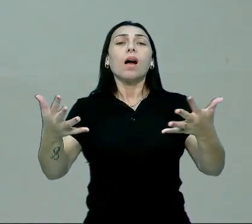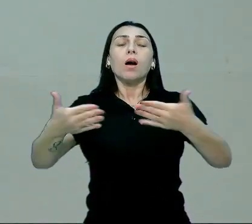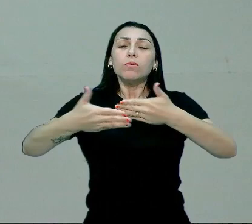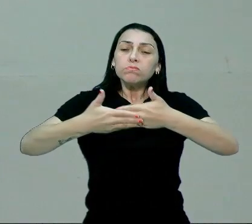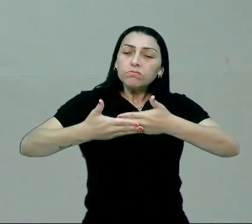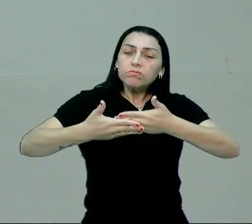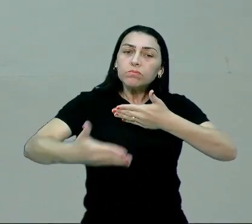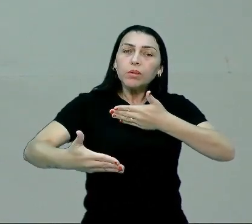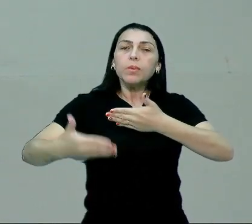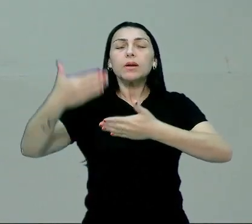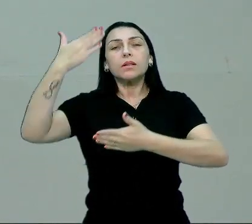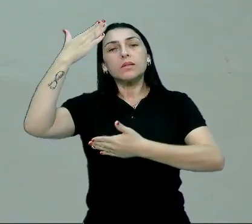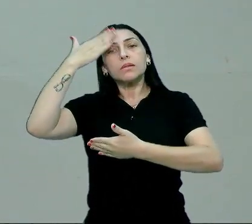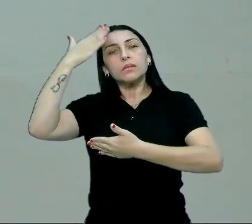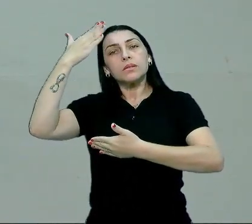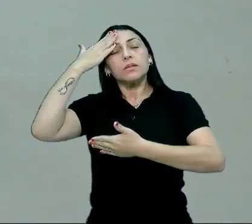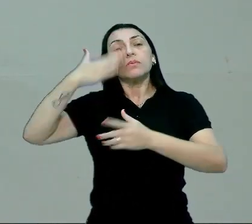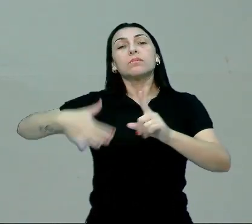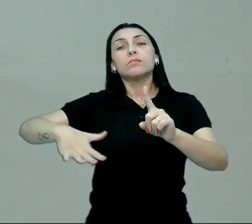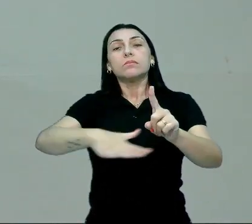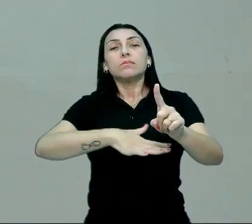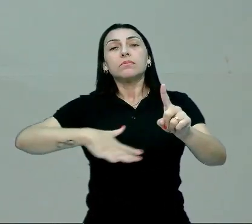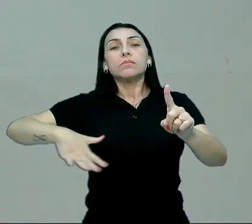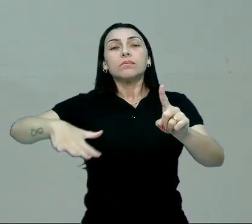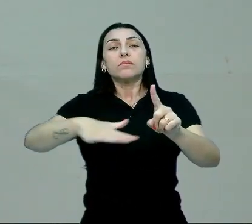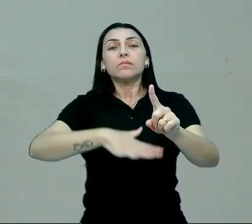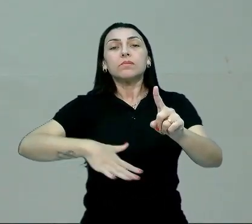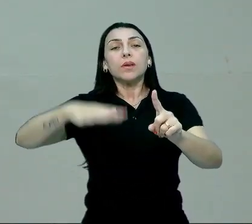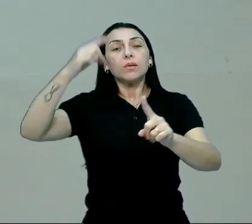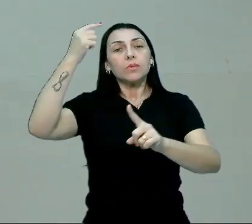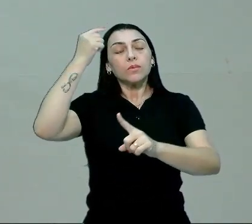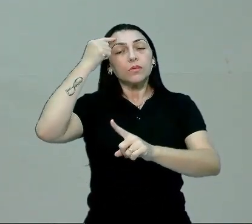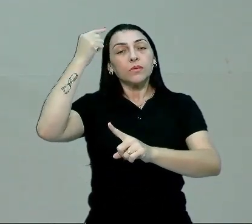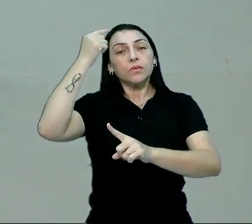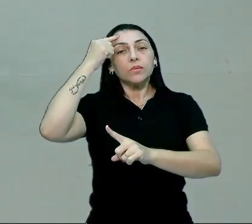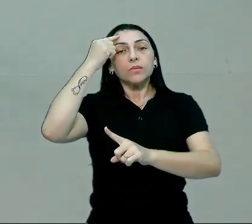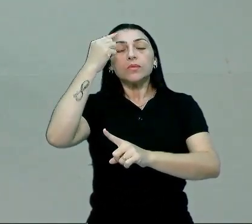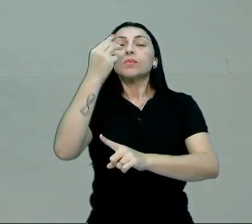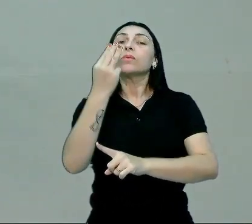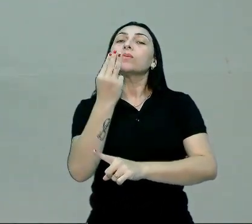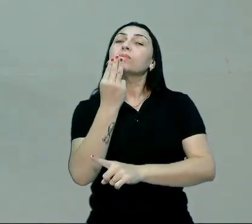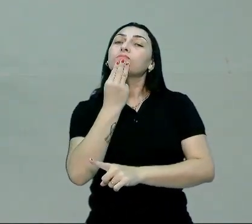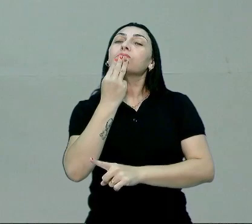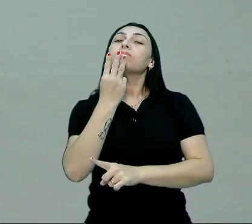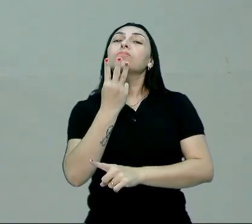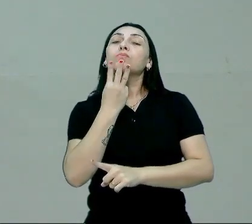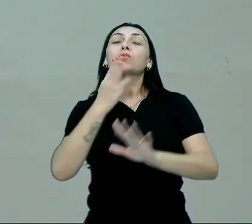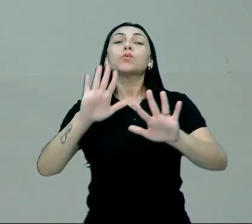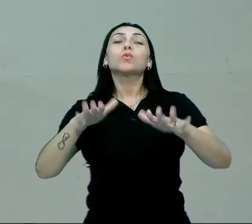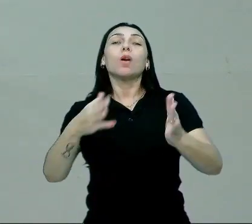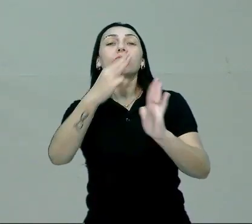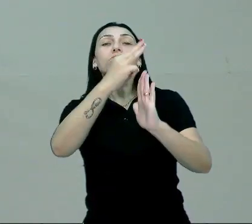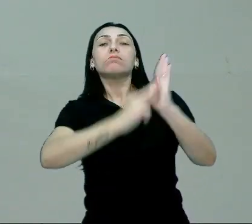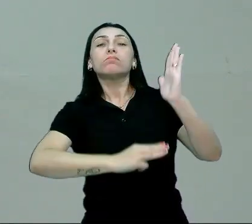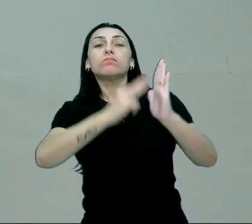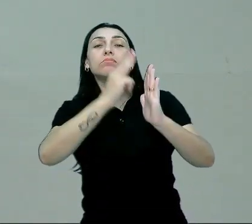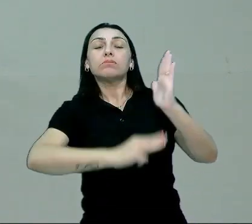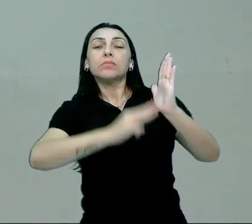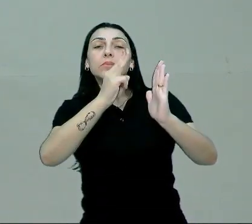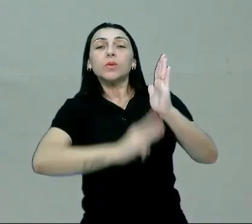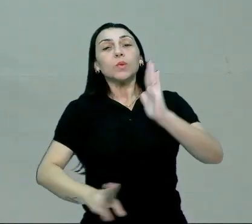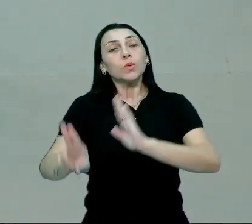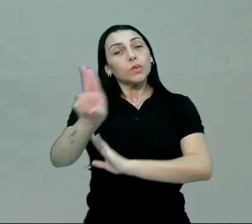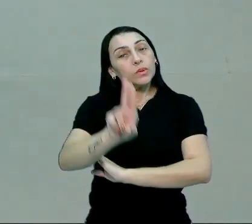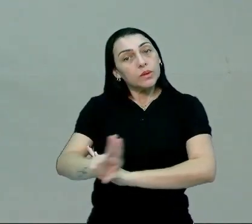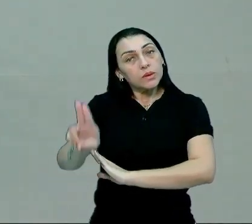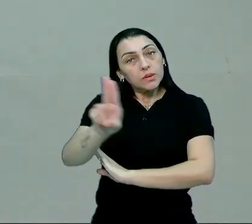de partida para a compreensão da sociedade segundo a teoria weberiana? E qual o método